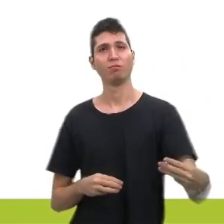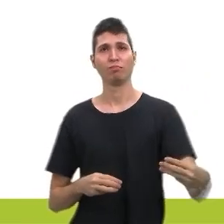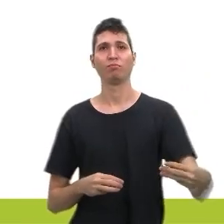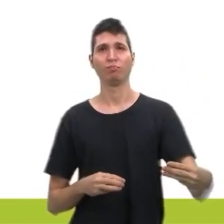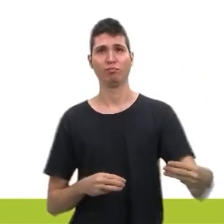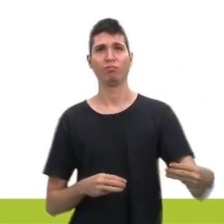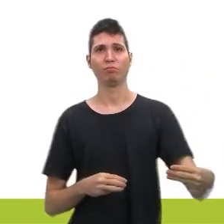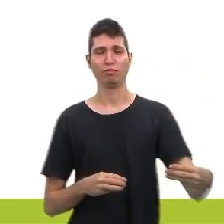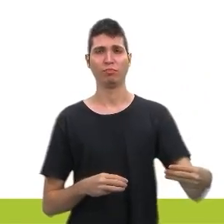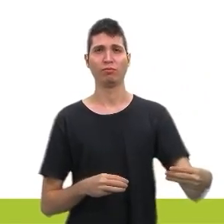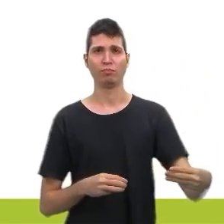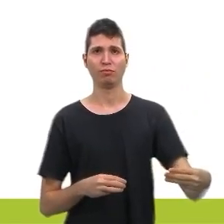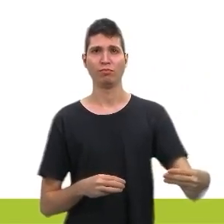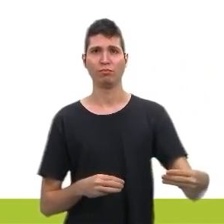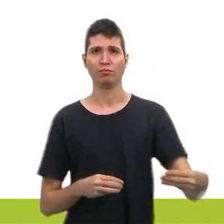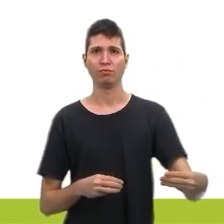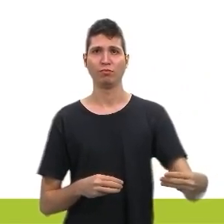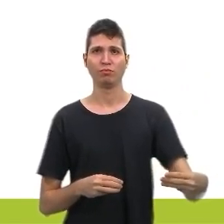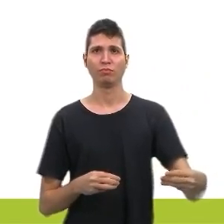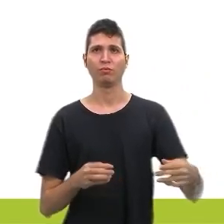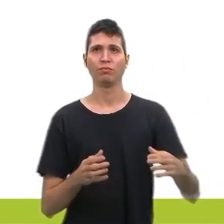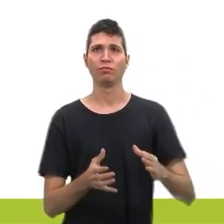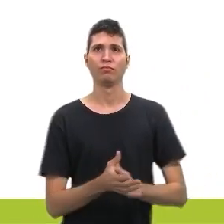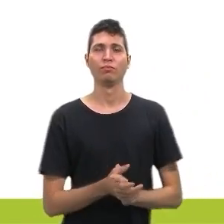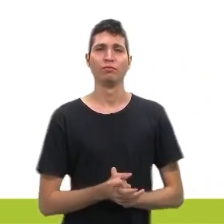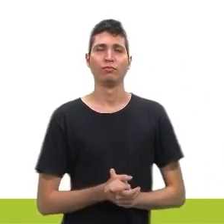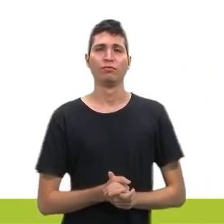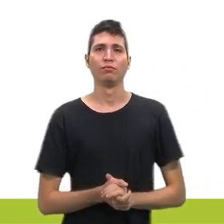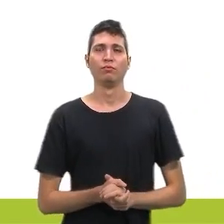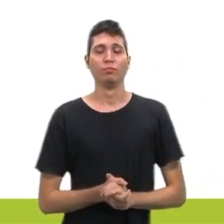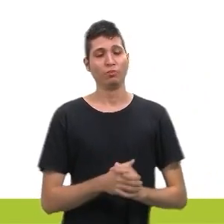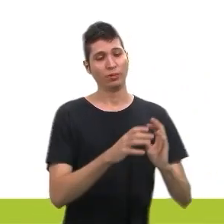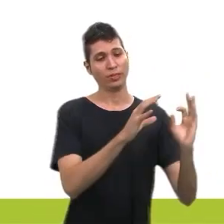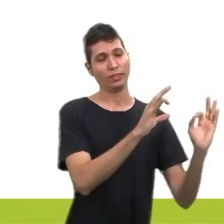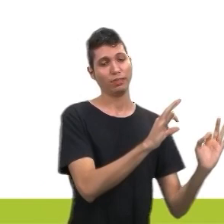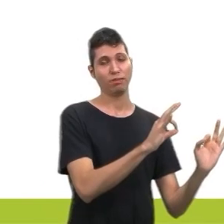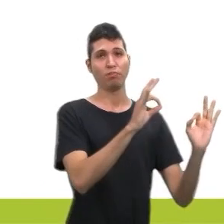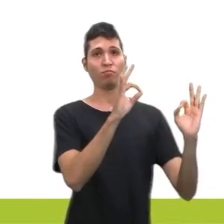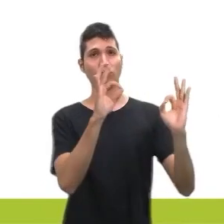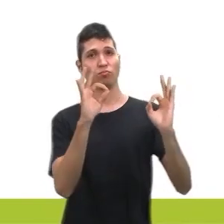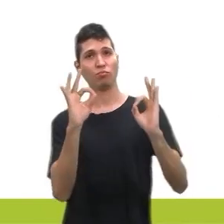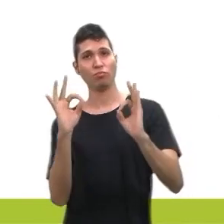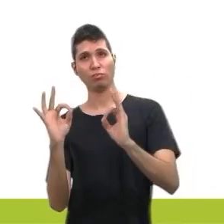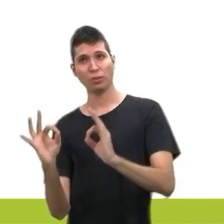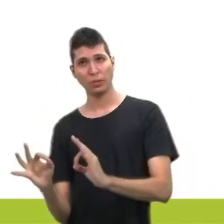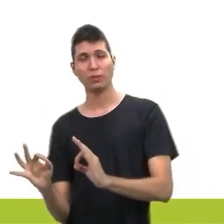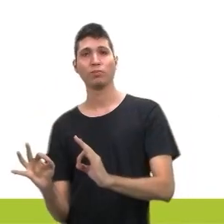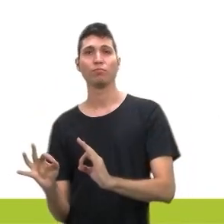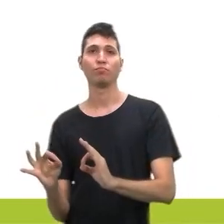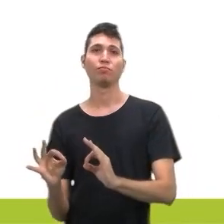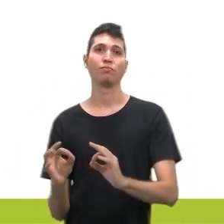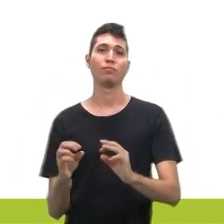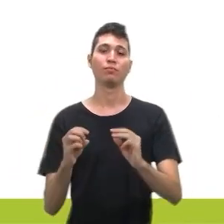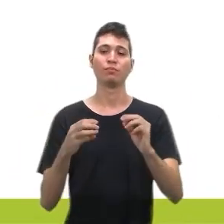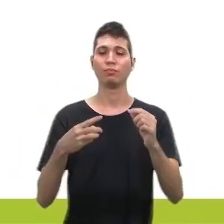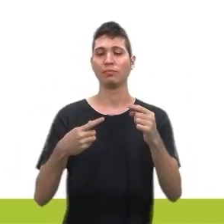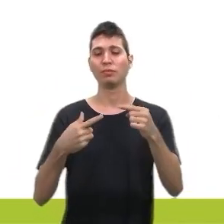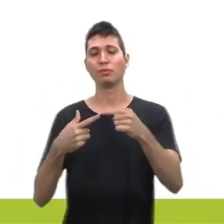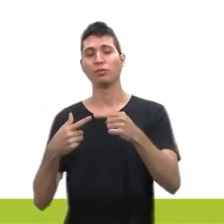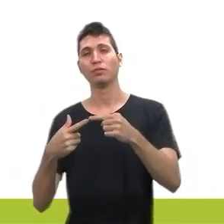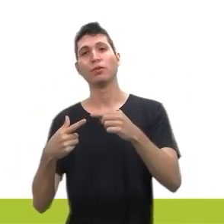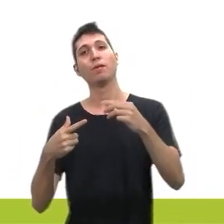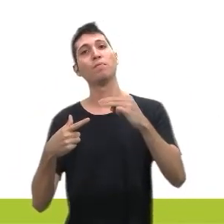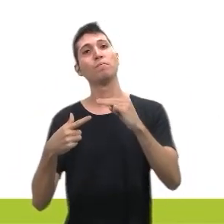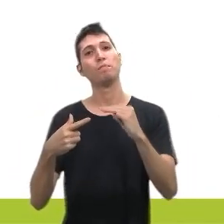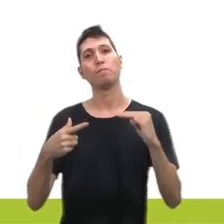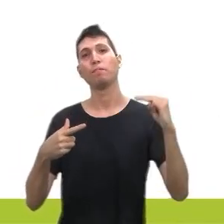respectivamente, tratamento da informação, português, tá vendo? Ó? Nessa ordem estabelecida. Então, primeiro quem vem? A média. Segundo quem vem?